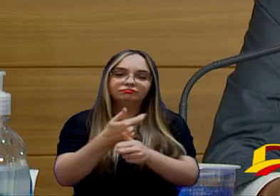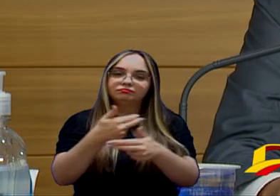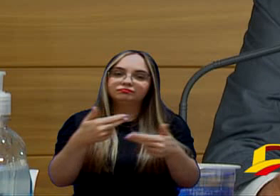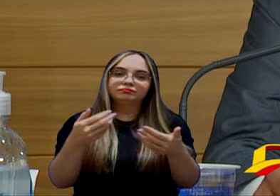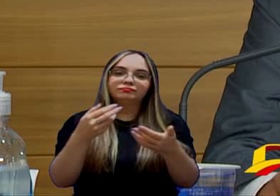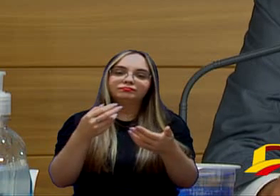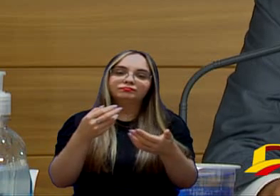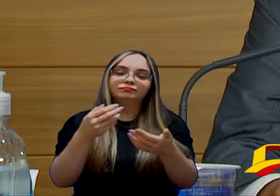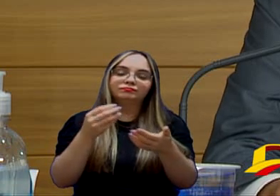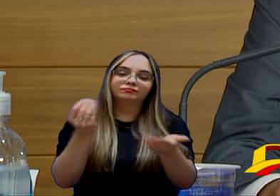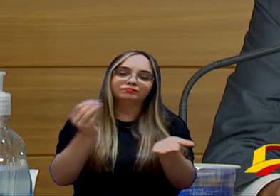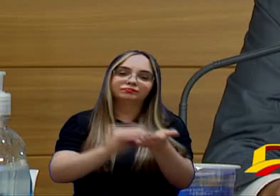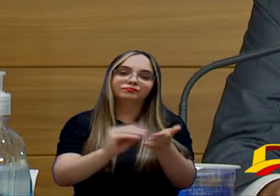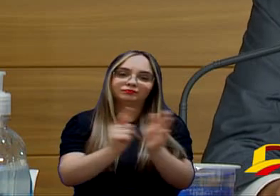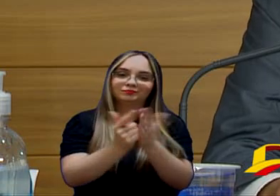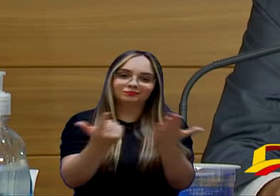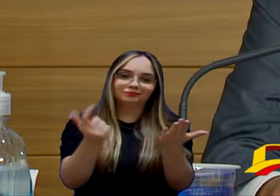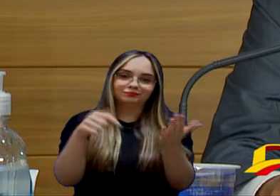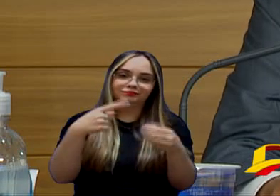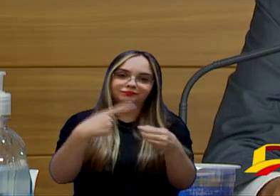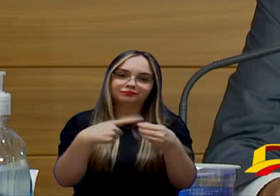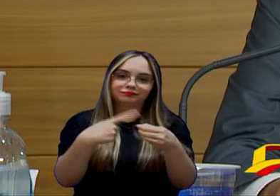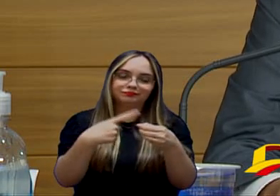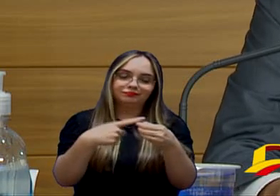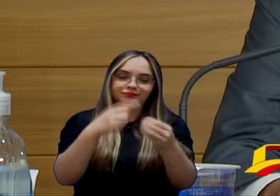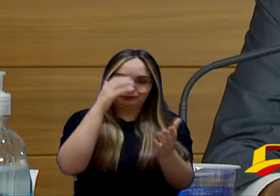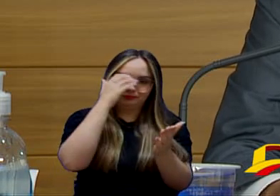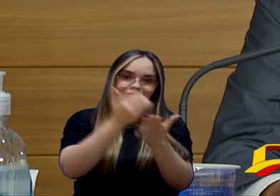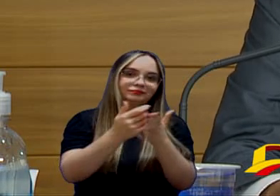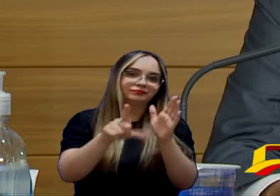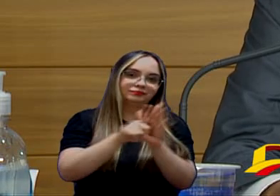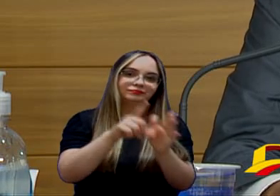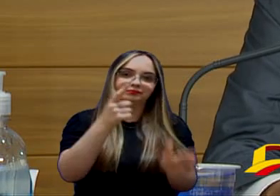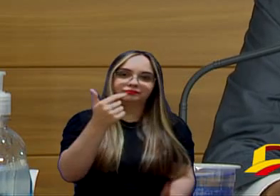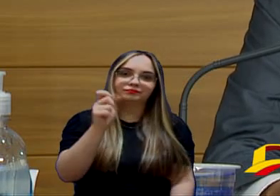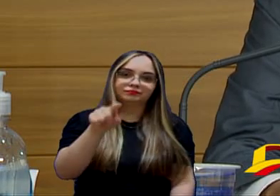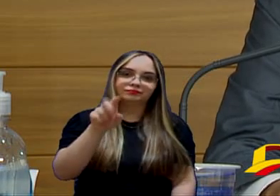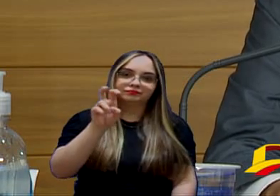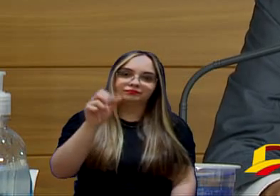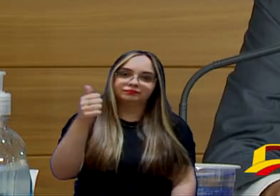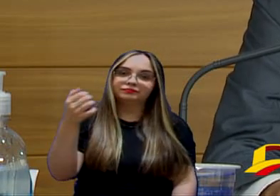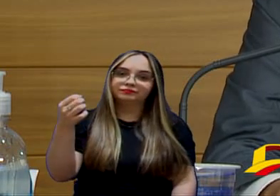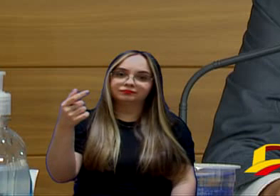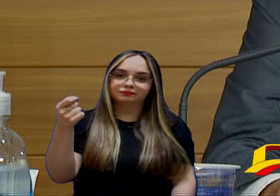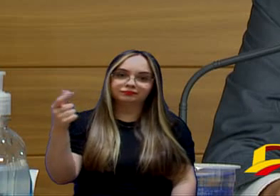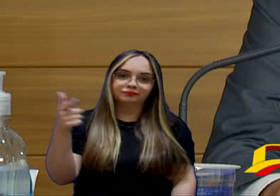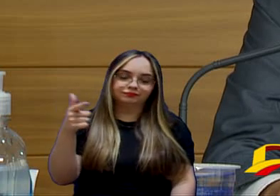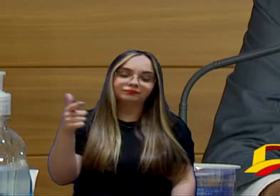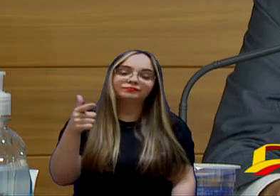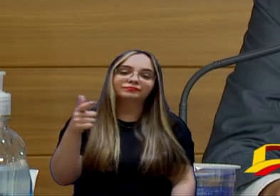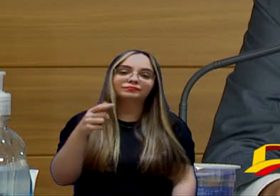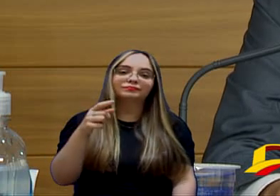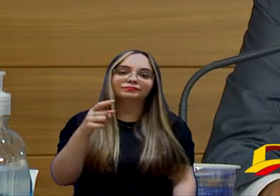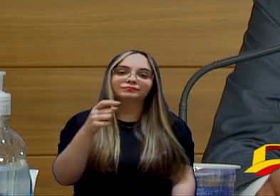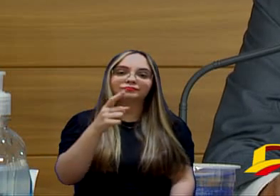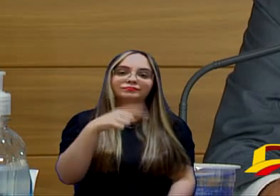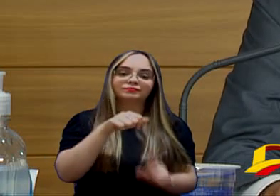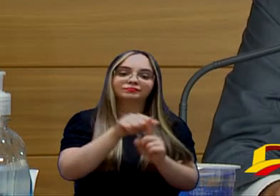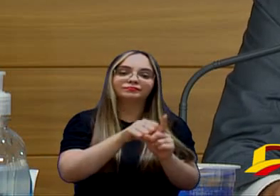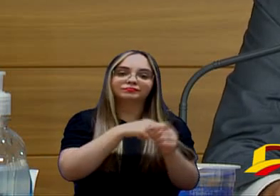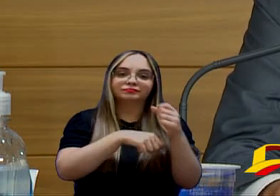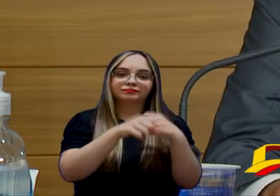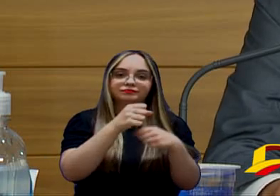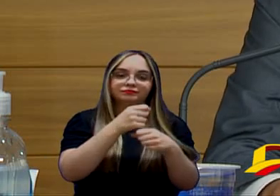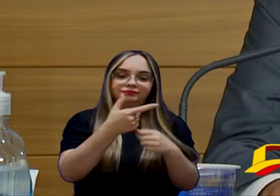publicados no jornal do município em atendimento à lei número 12.510/2022 referentes a março de 2023